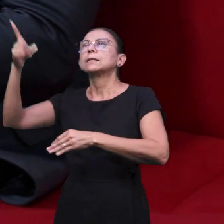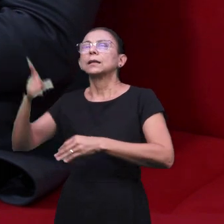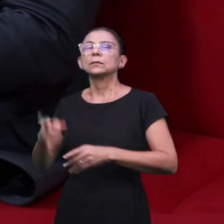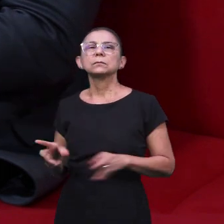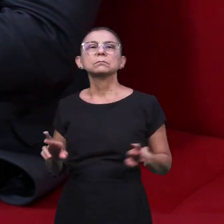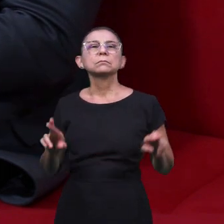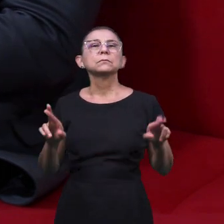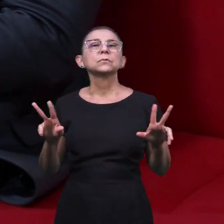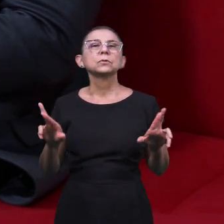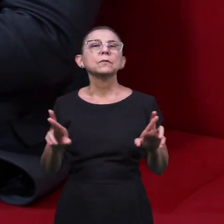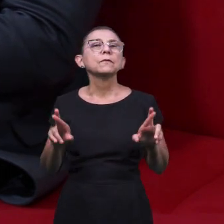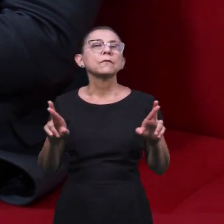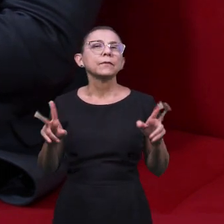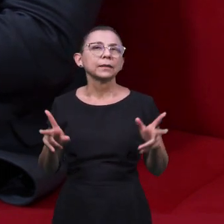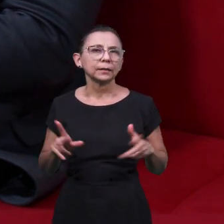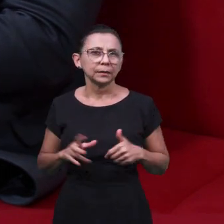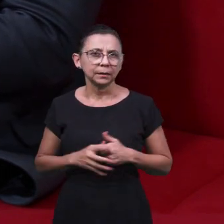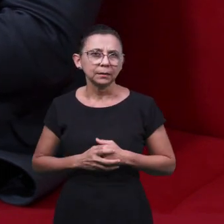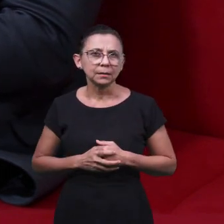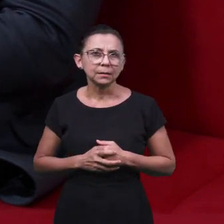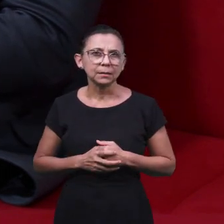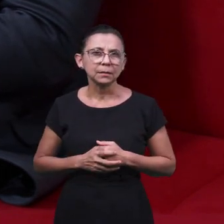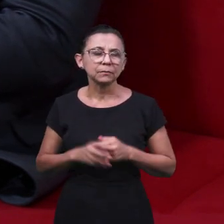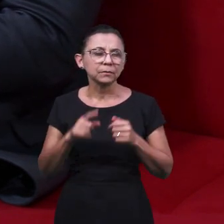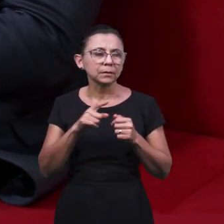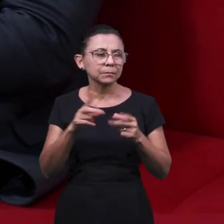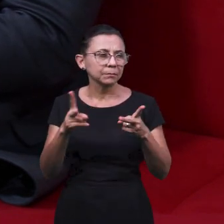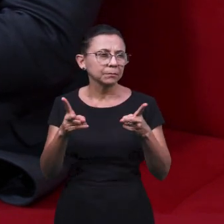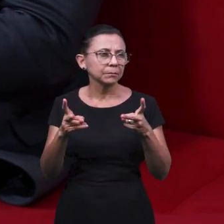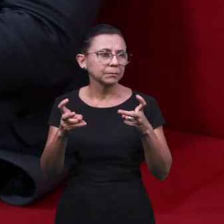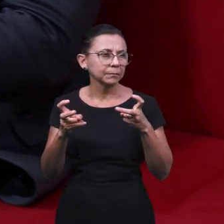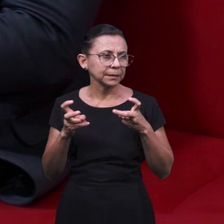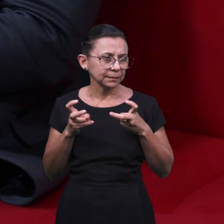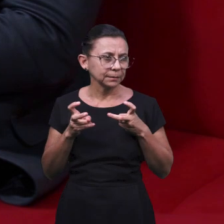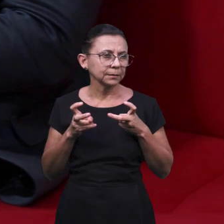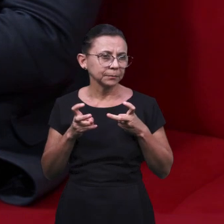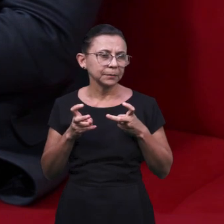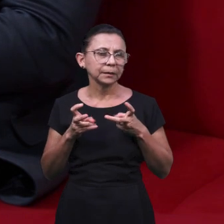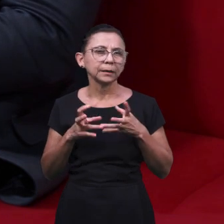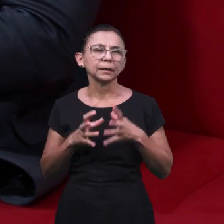consegue perceber, então, esse aspecto,